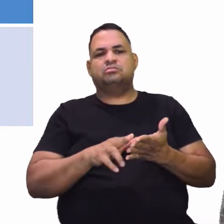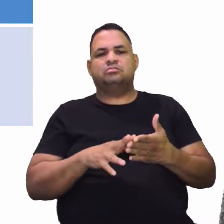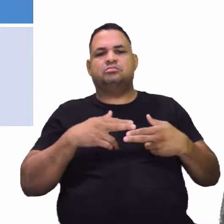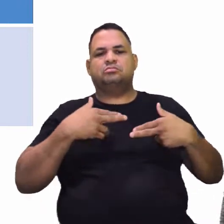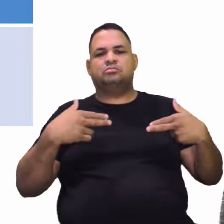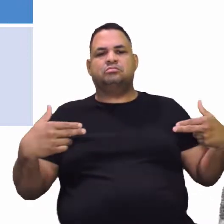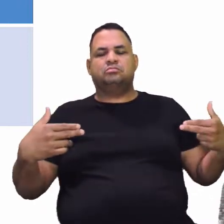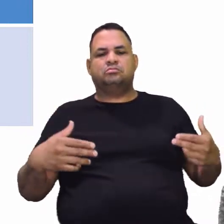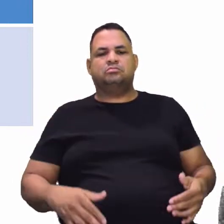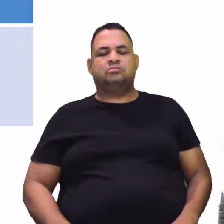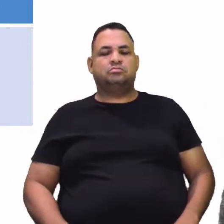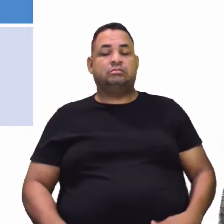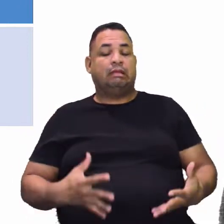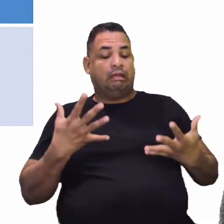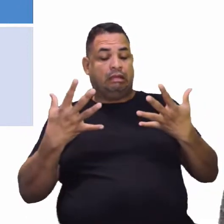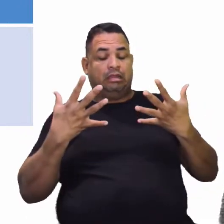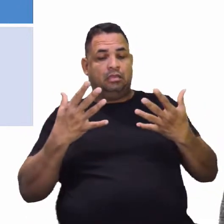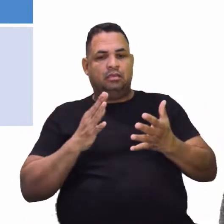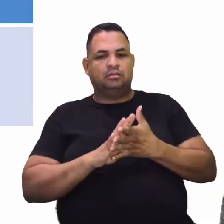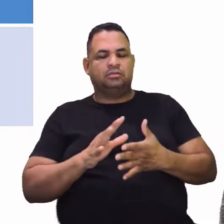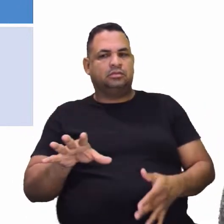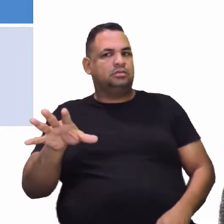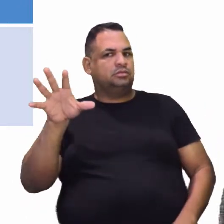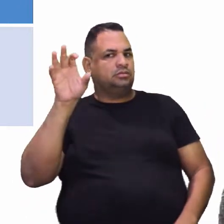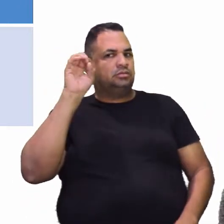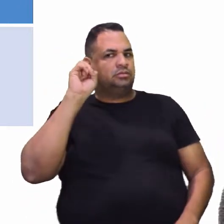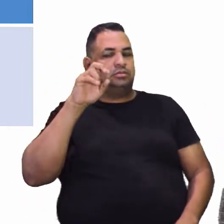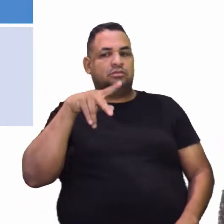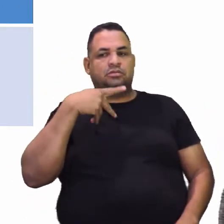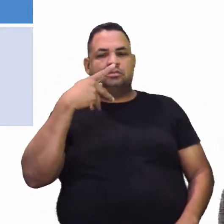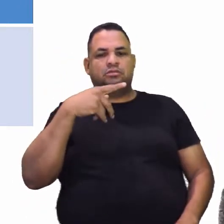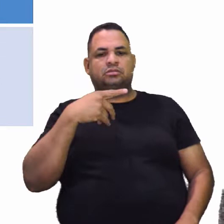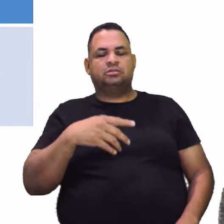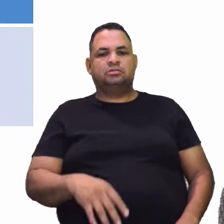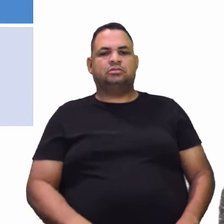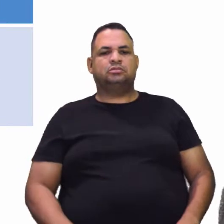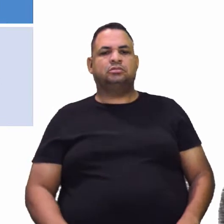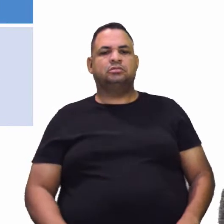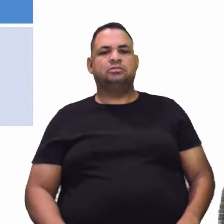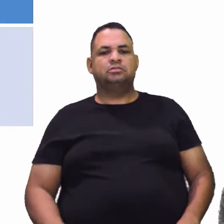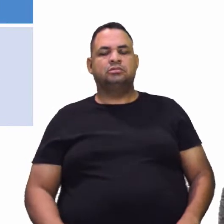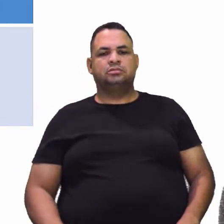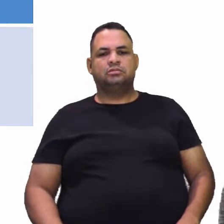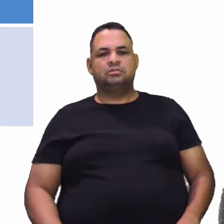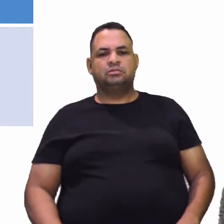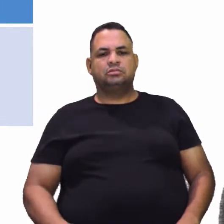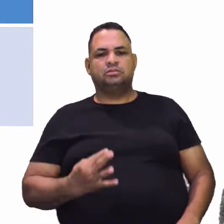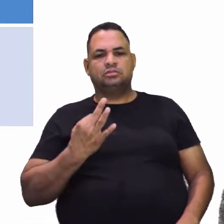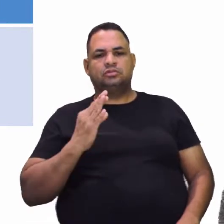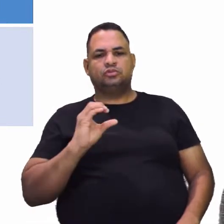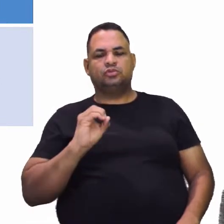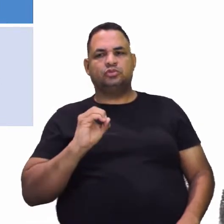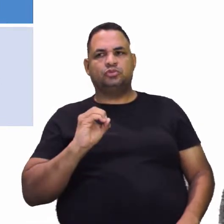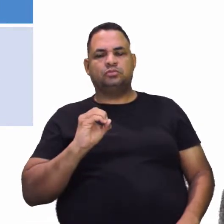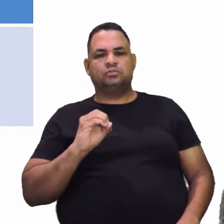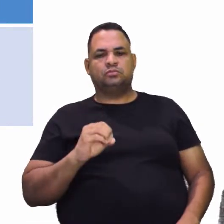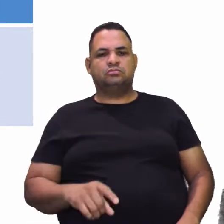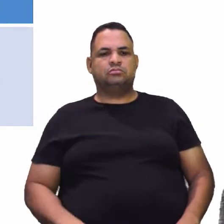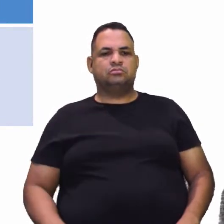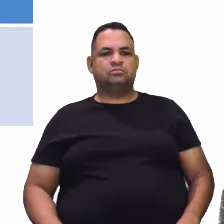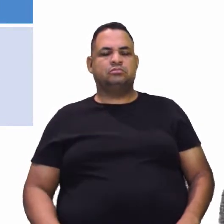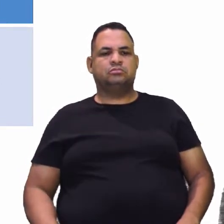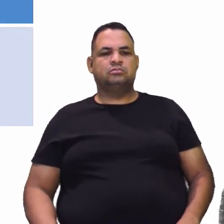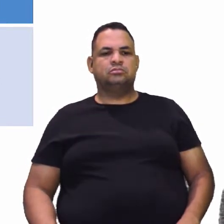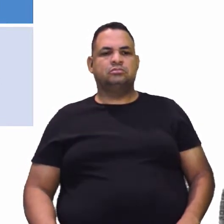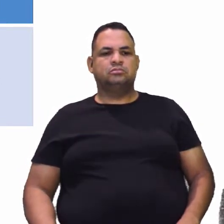coisas, tá? Então não se assuste, mas eu já vi essa palavra no Happy Birthday to you. To you. O you não é